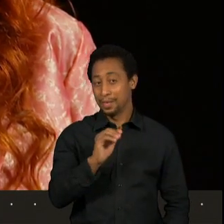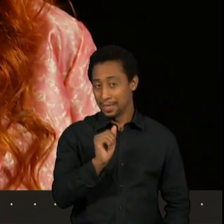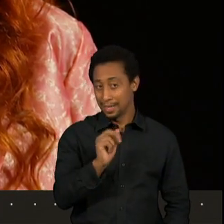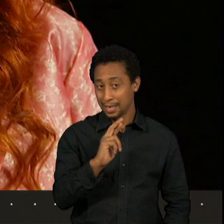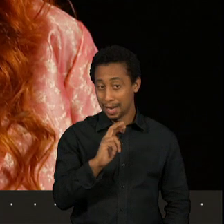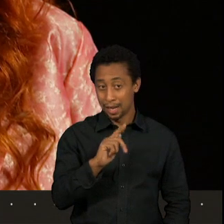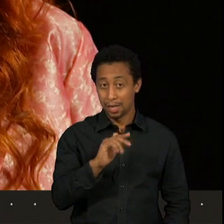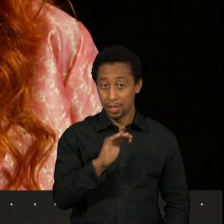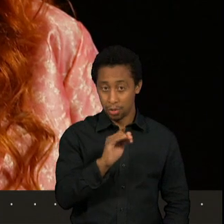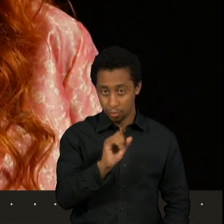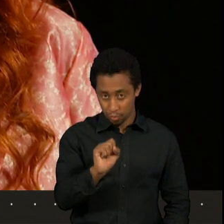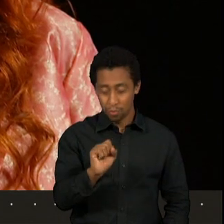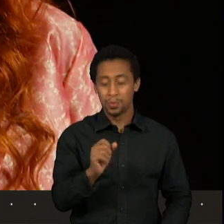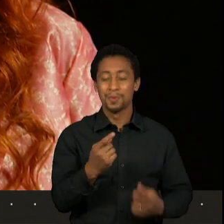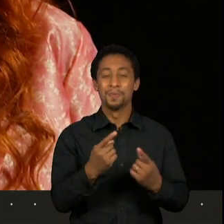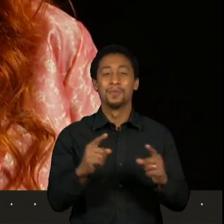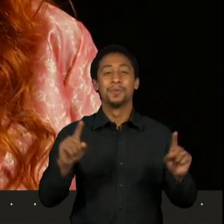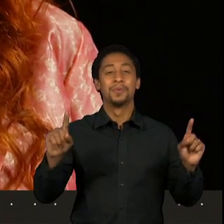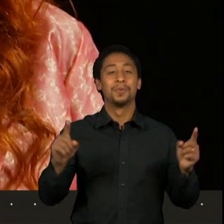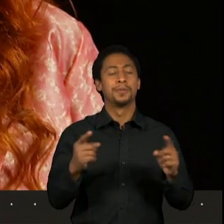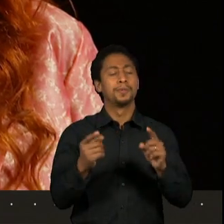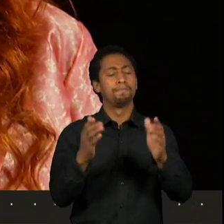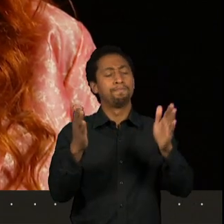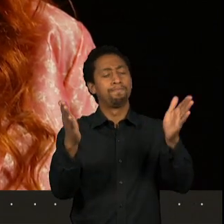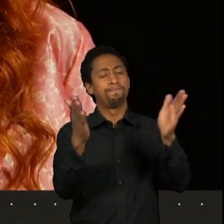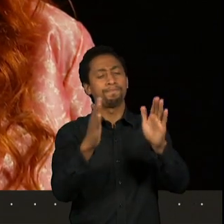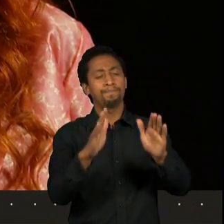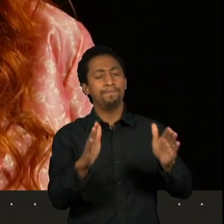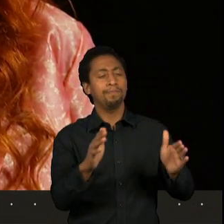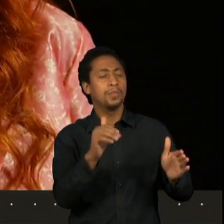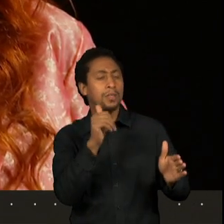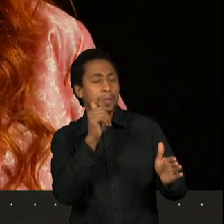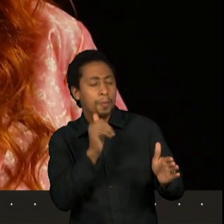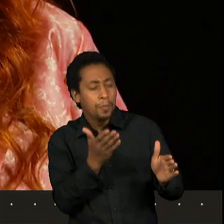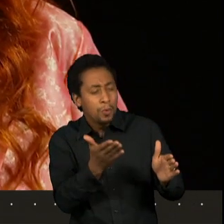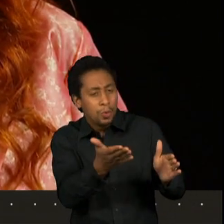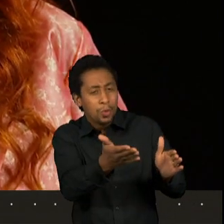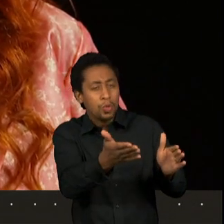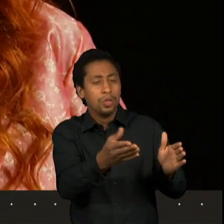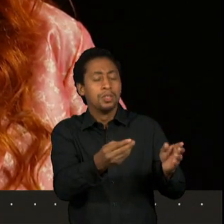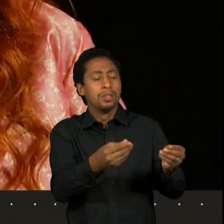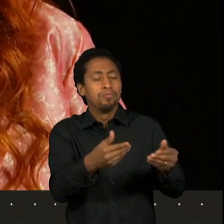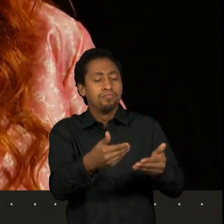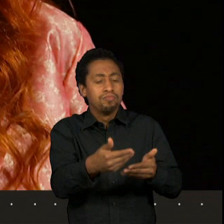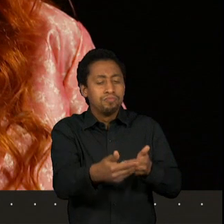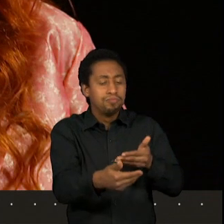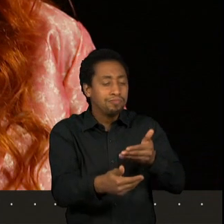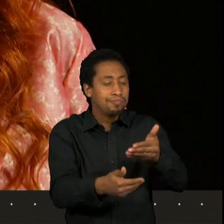moça lentamente se afogou,